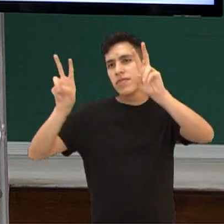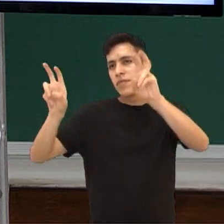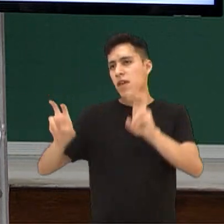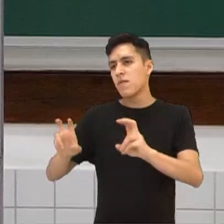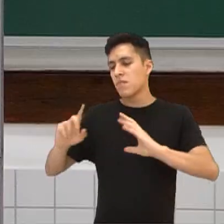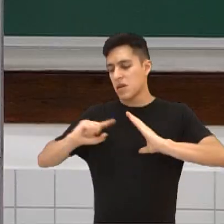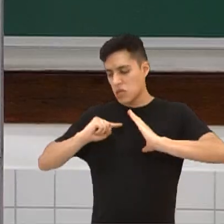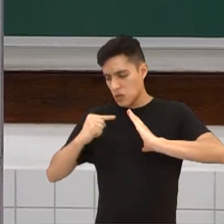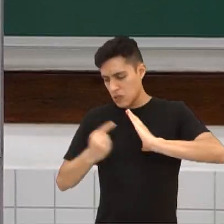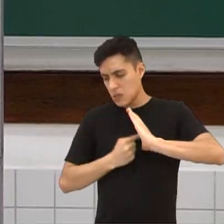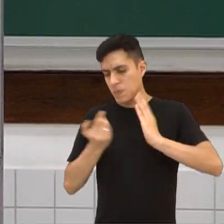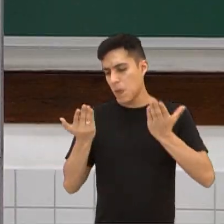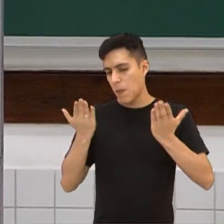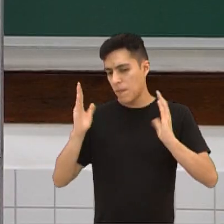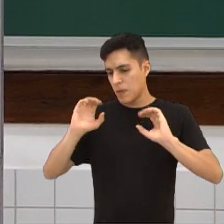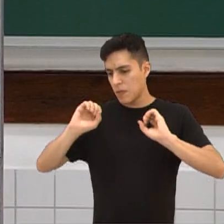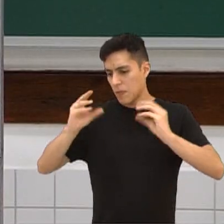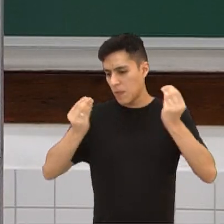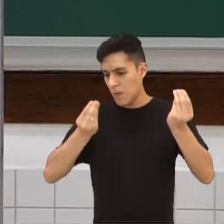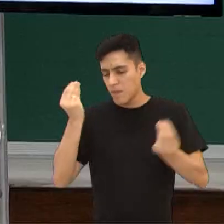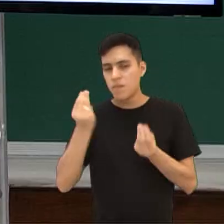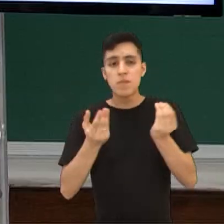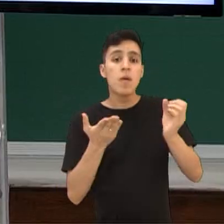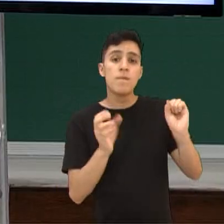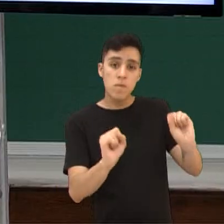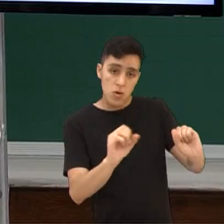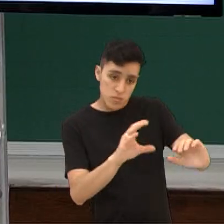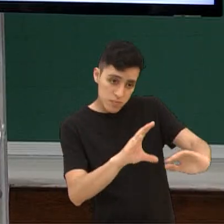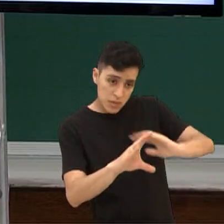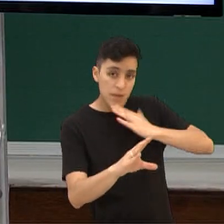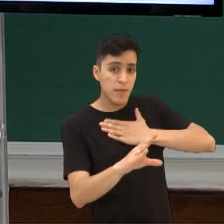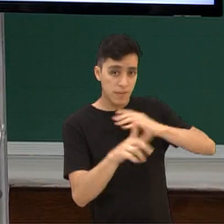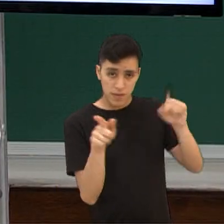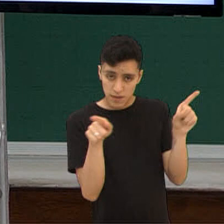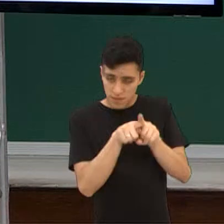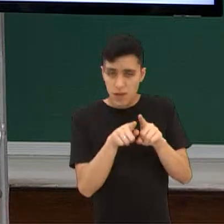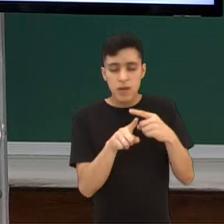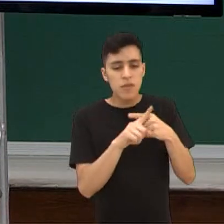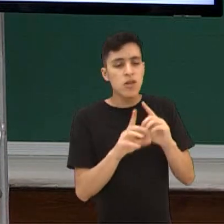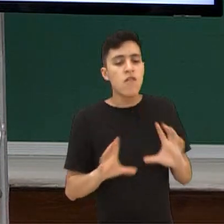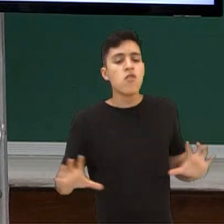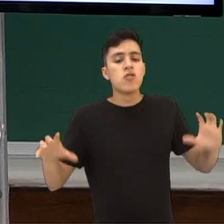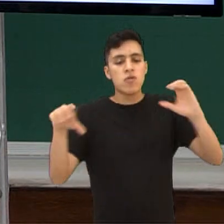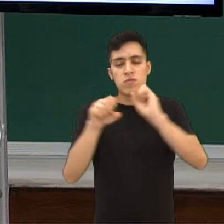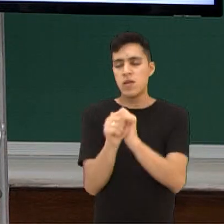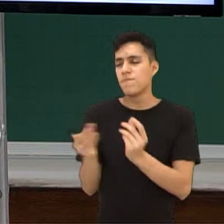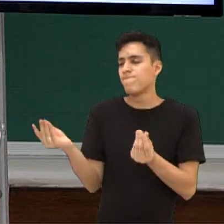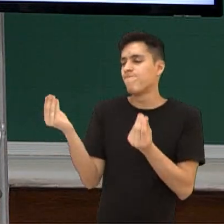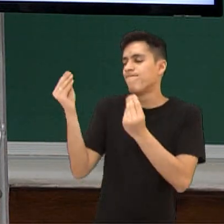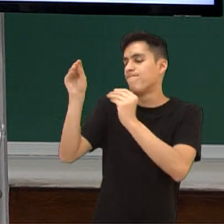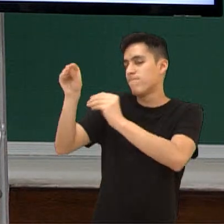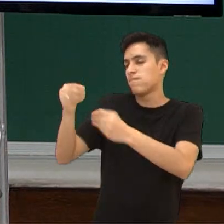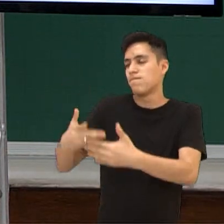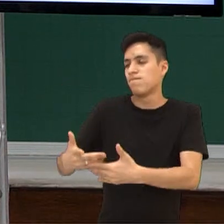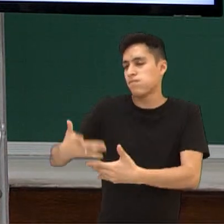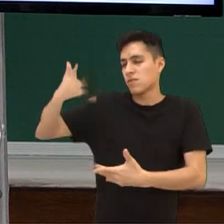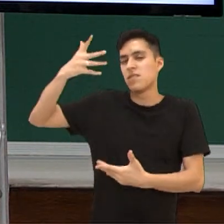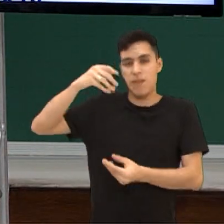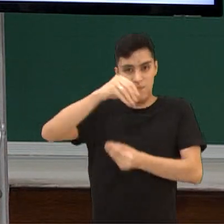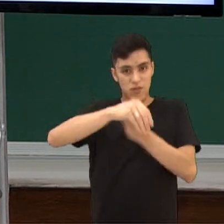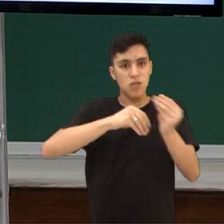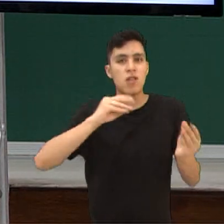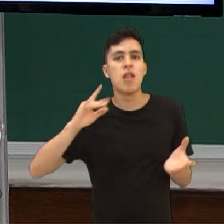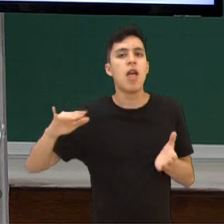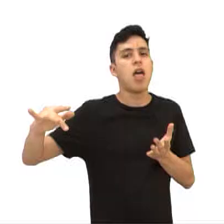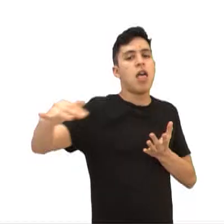seguida, enviar ao professor. Você pode enviar para mim, que eu quero juntar tudo, eu vou postar lá depois, bem legal, misturando o de todos vocês, tá?